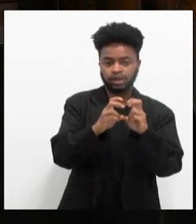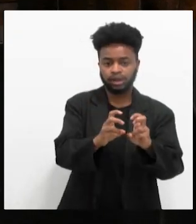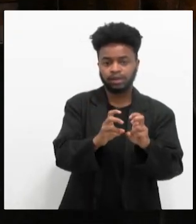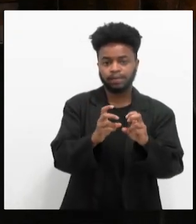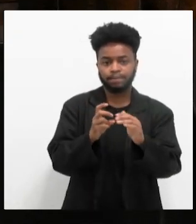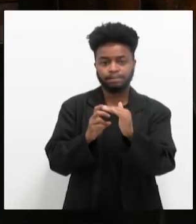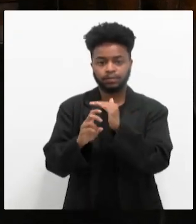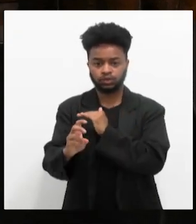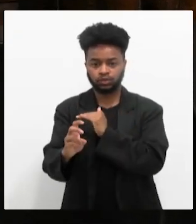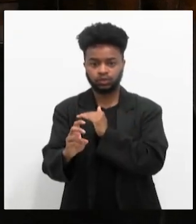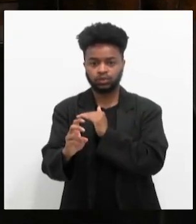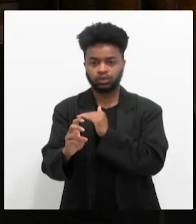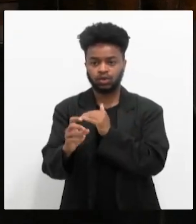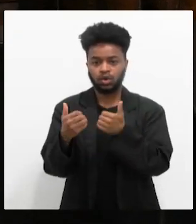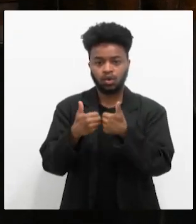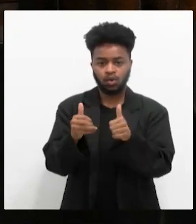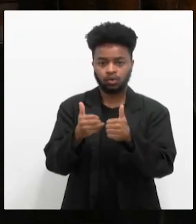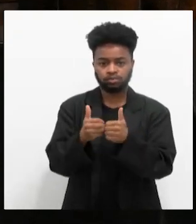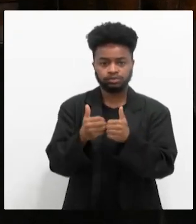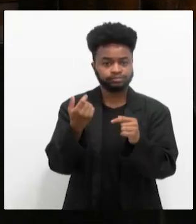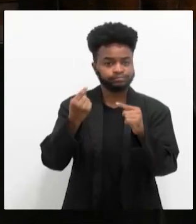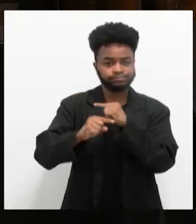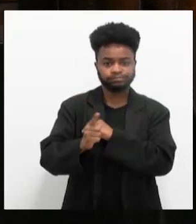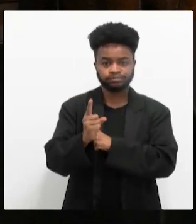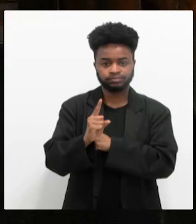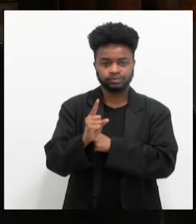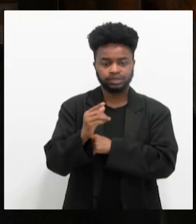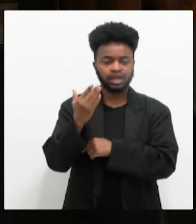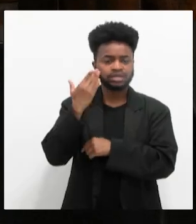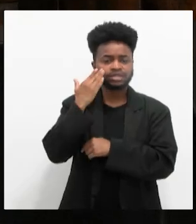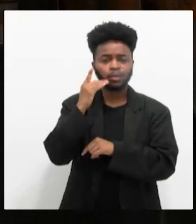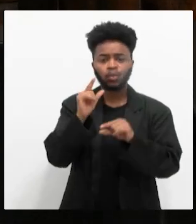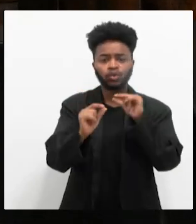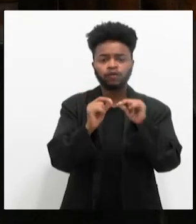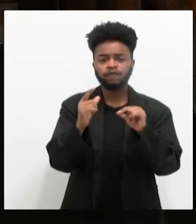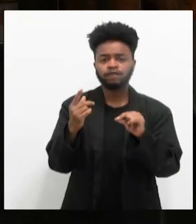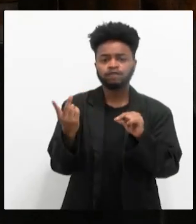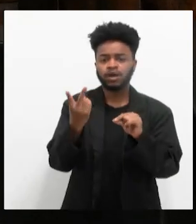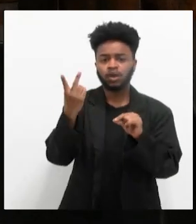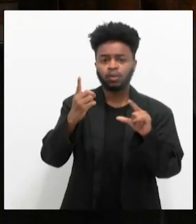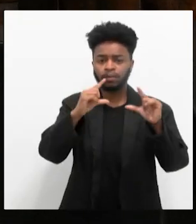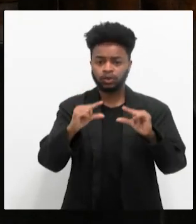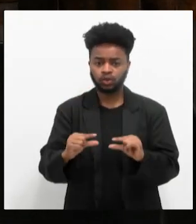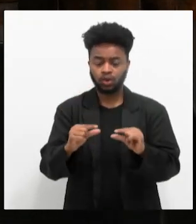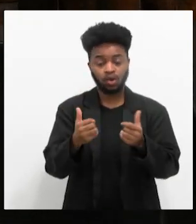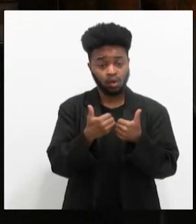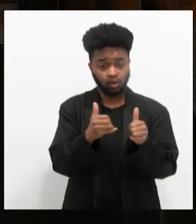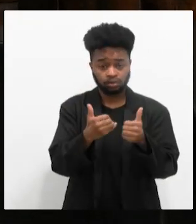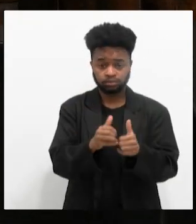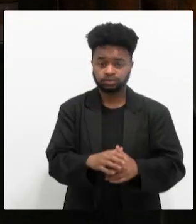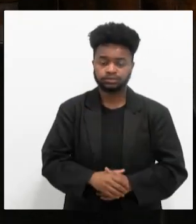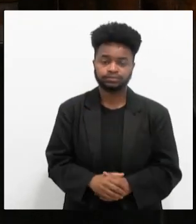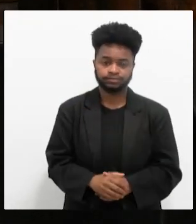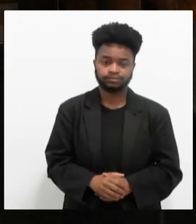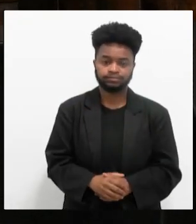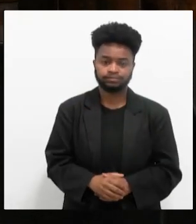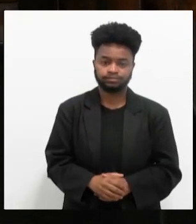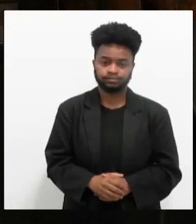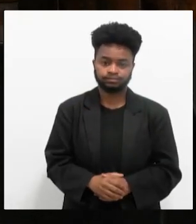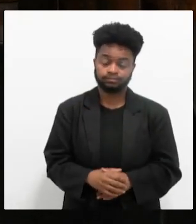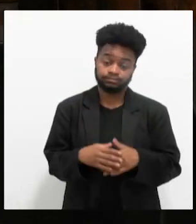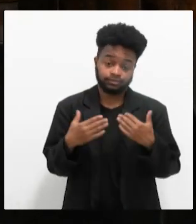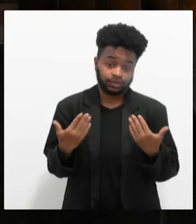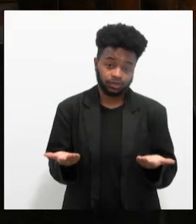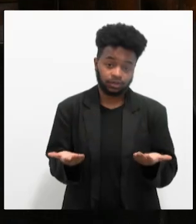metrô e ônibus. E sabe qual é a menor tarifa? É a de ônibus.